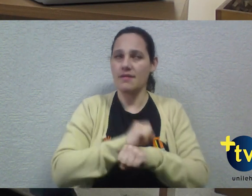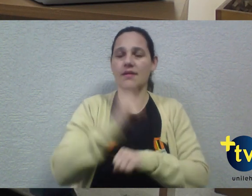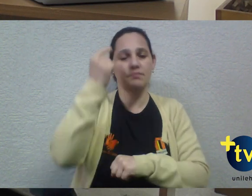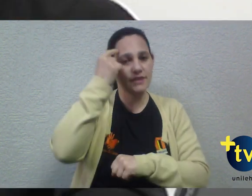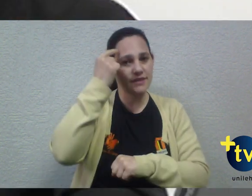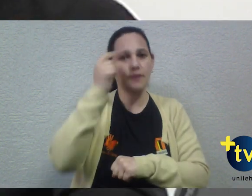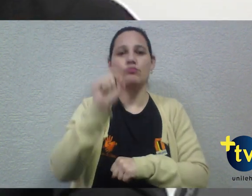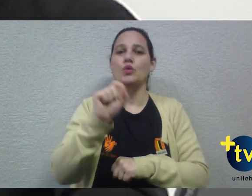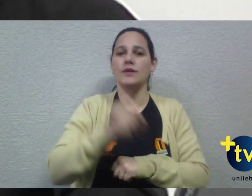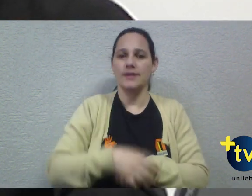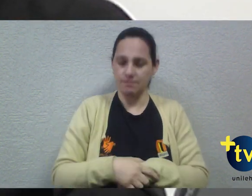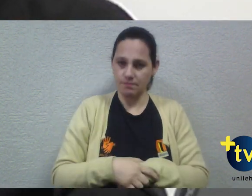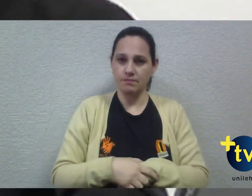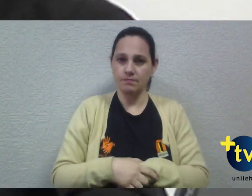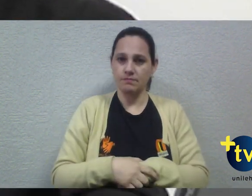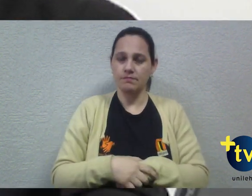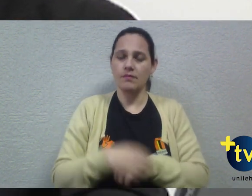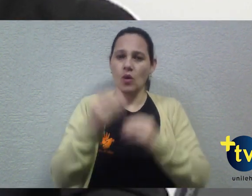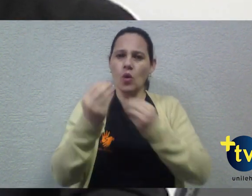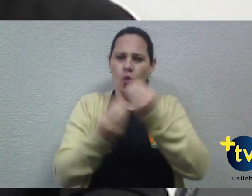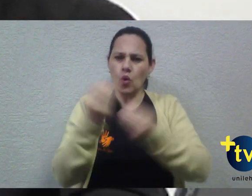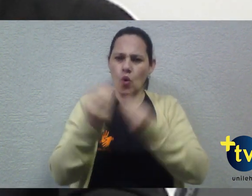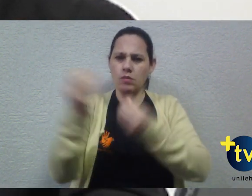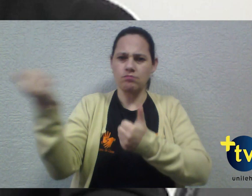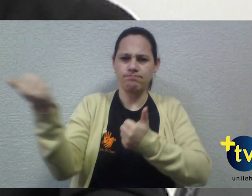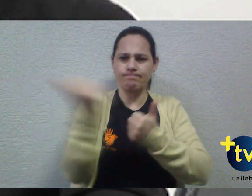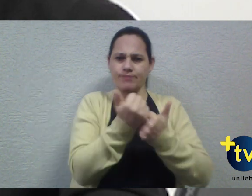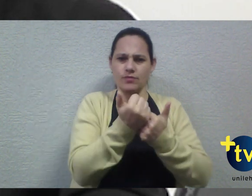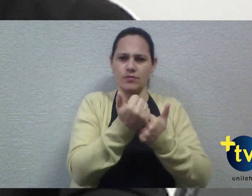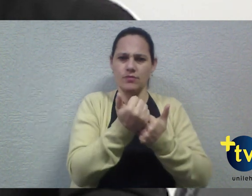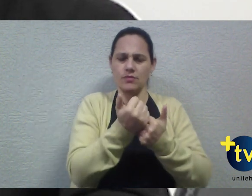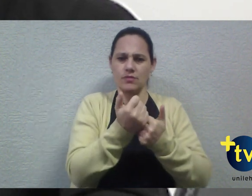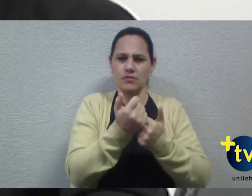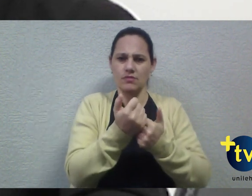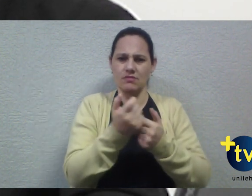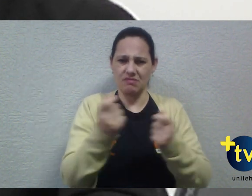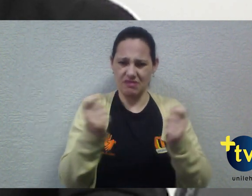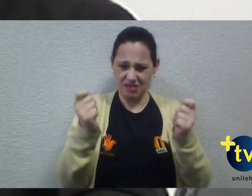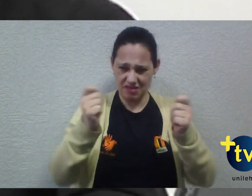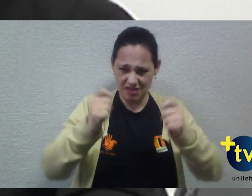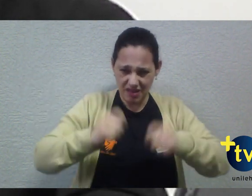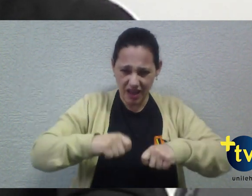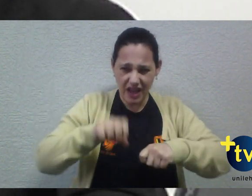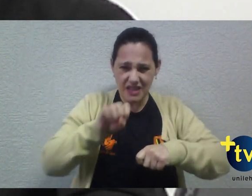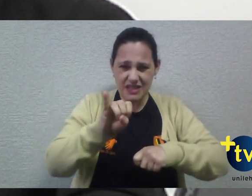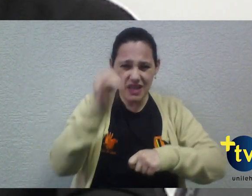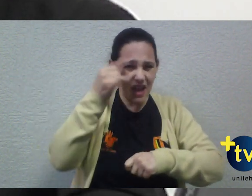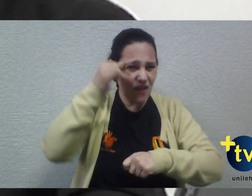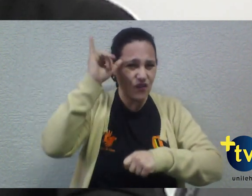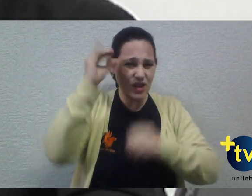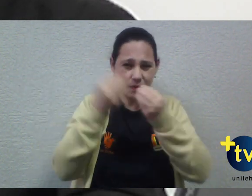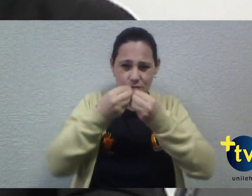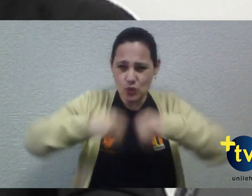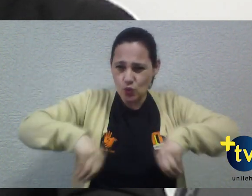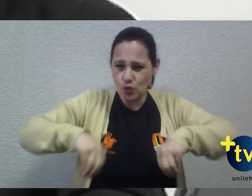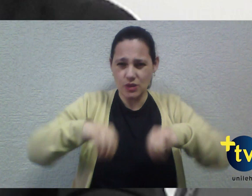respeito. Como não ser substituído por essas tecnologias? É possível ingressar sem ser prejudicado na